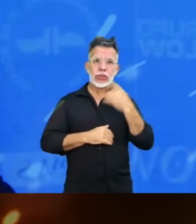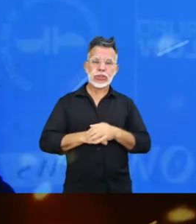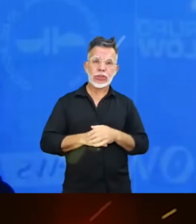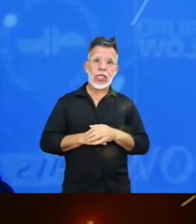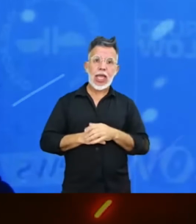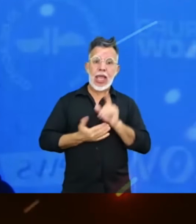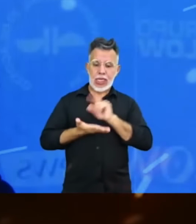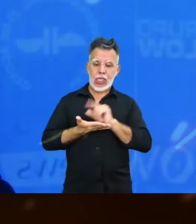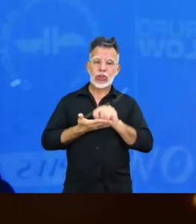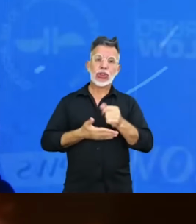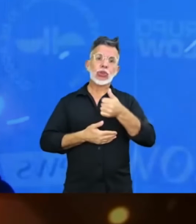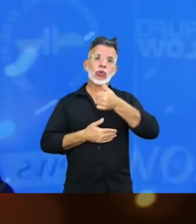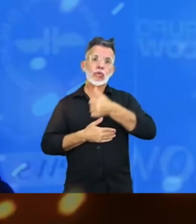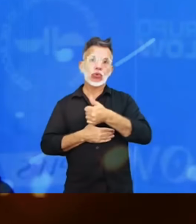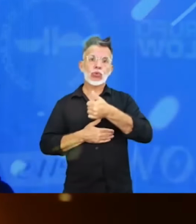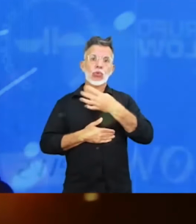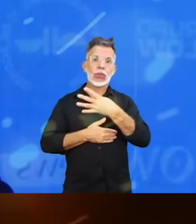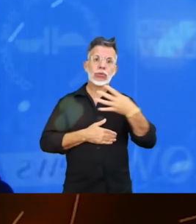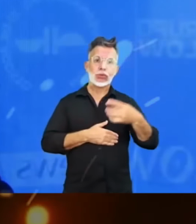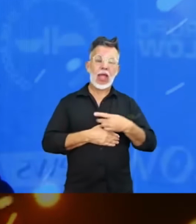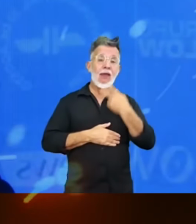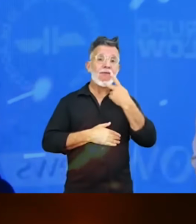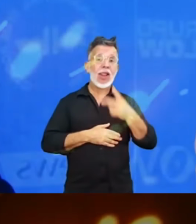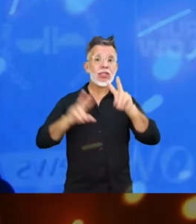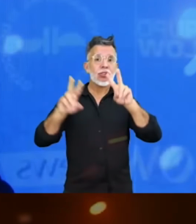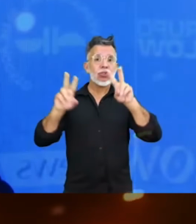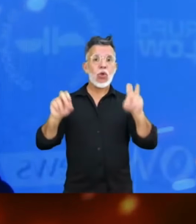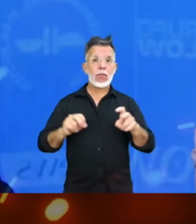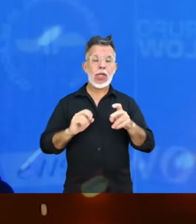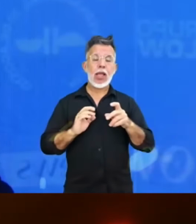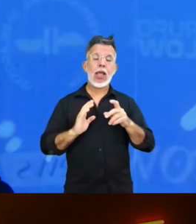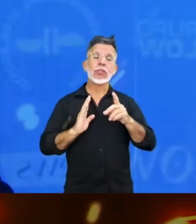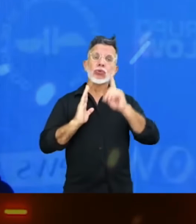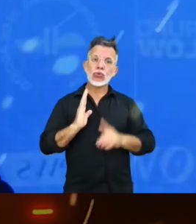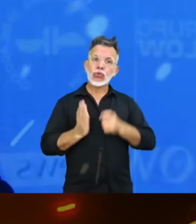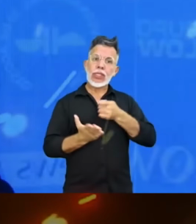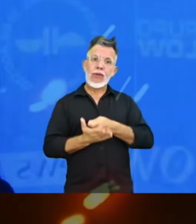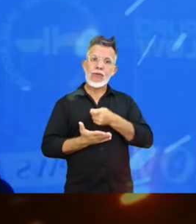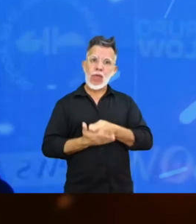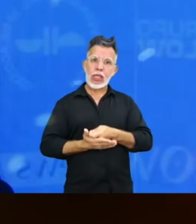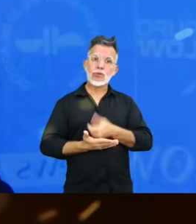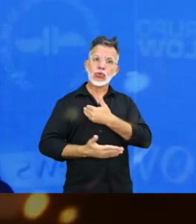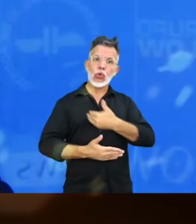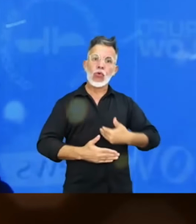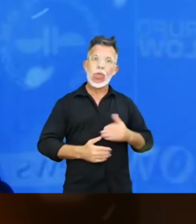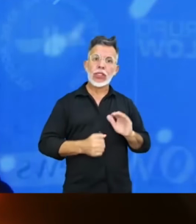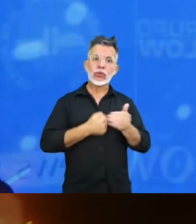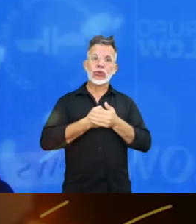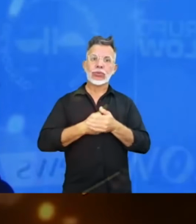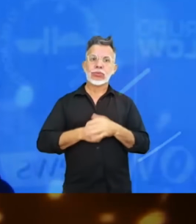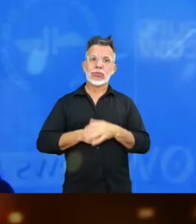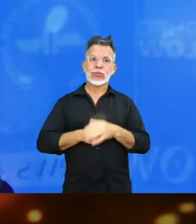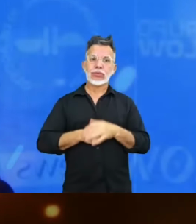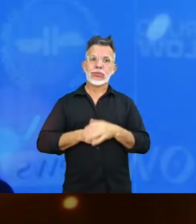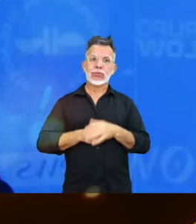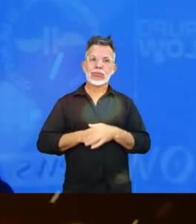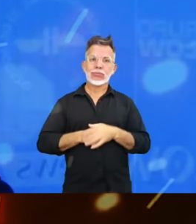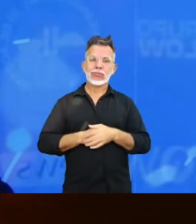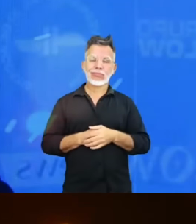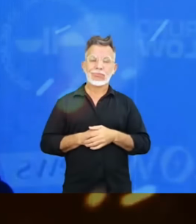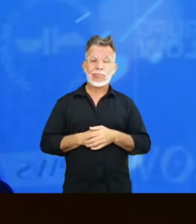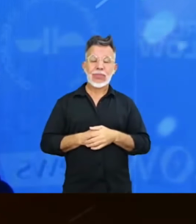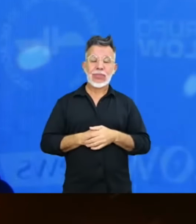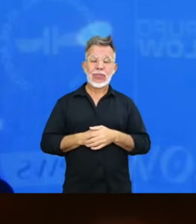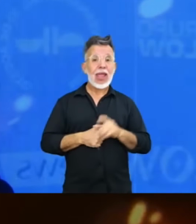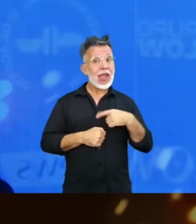fala sobre o dever do Estado de nos proteger e o nosso direito de fazer isso o estado não tá dando conta de fazer fazer isso porque a nossa cidade é